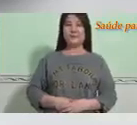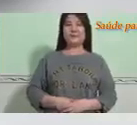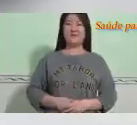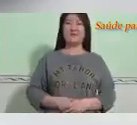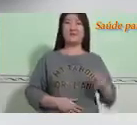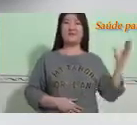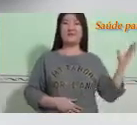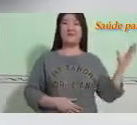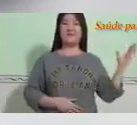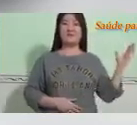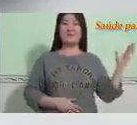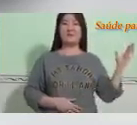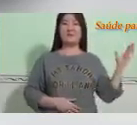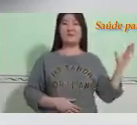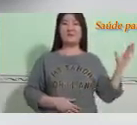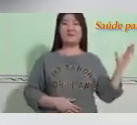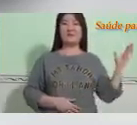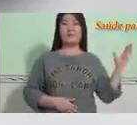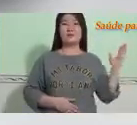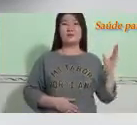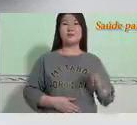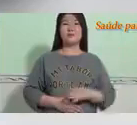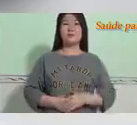danos ao peixe zebra.